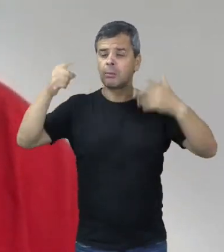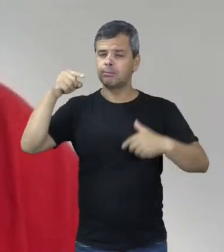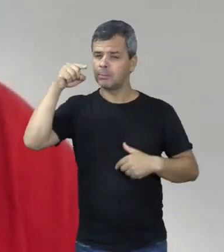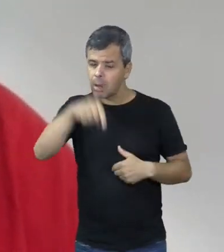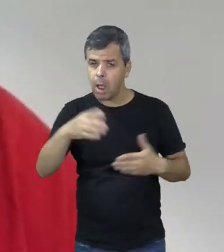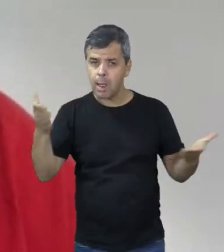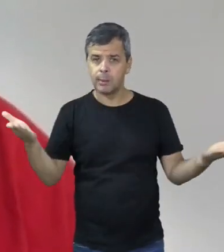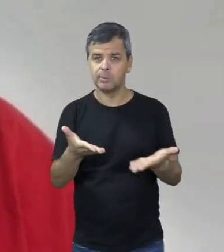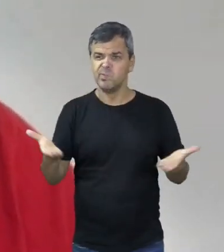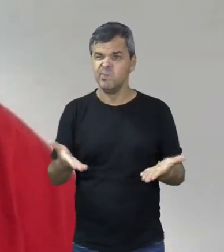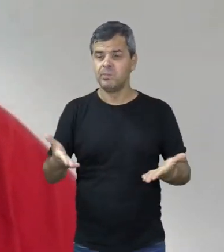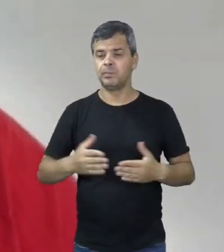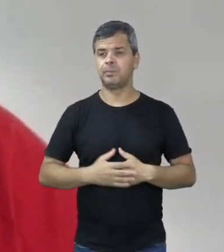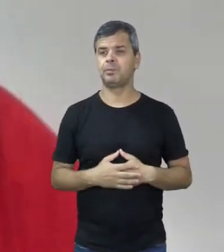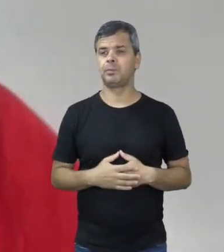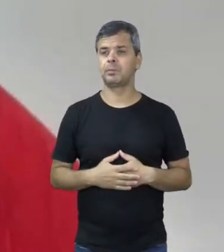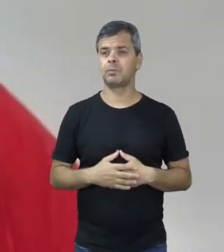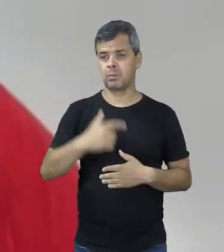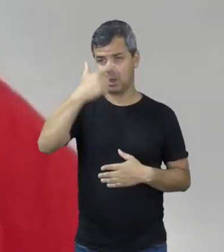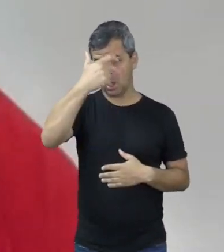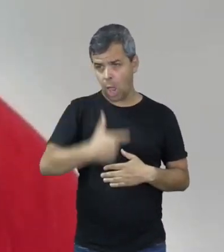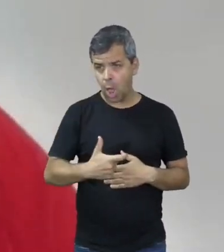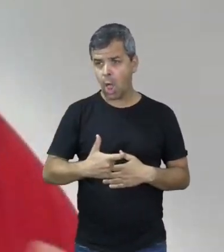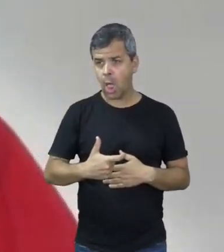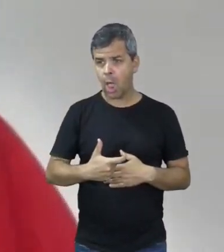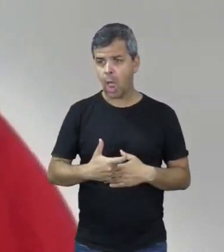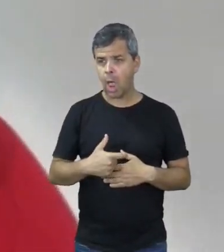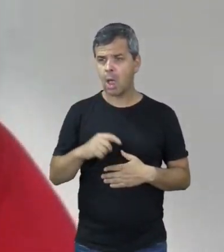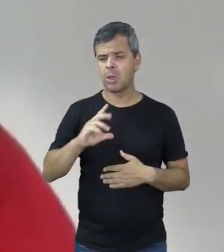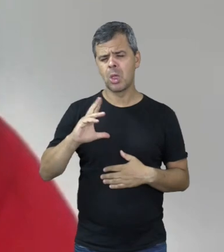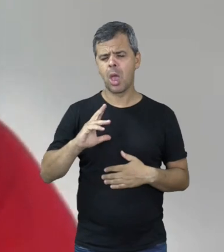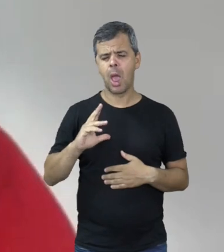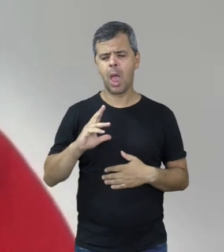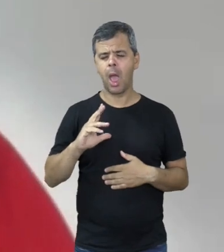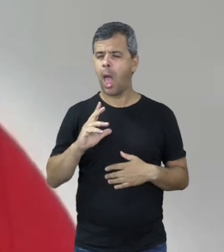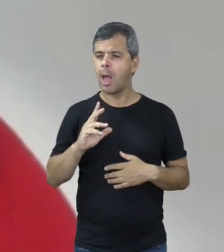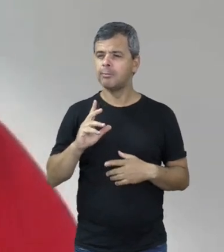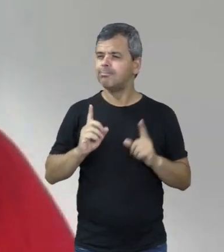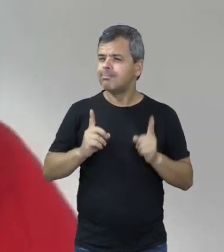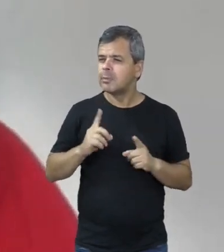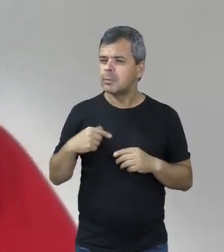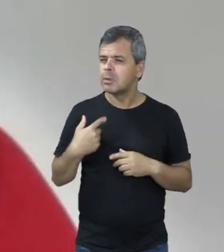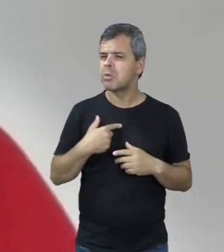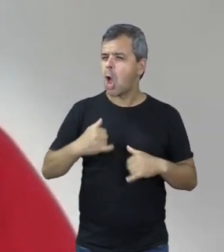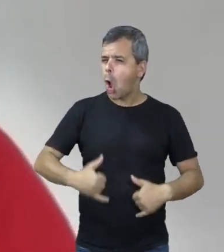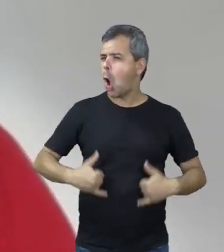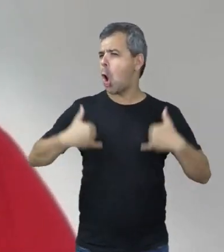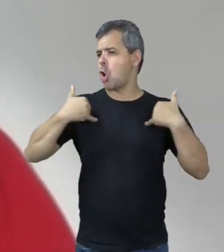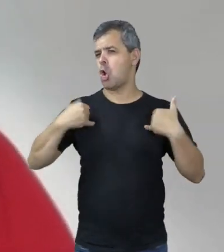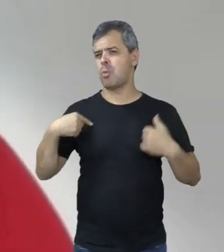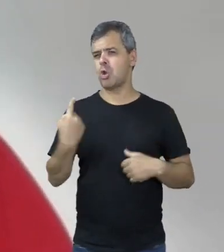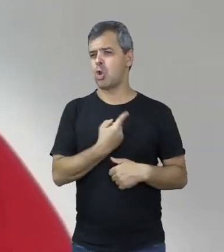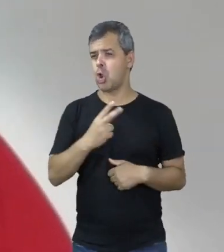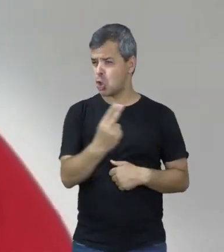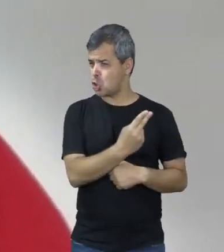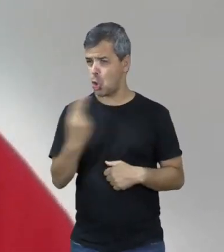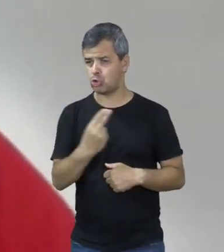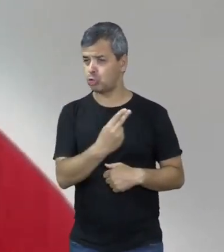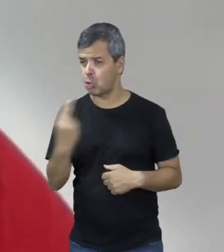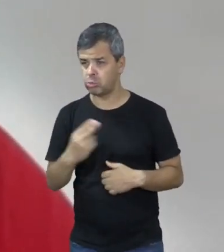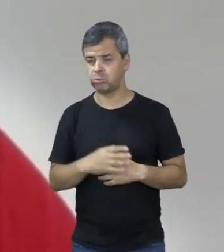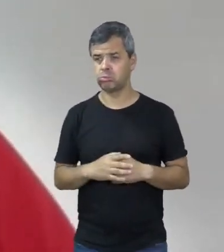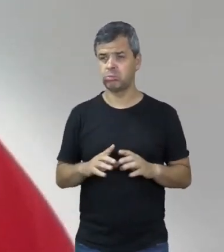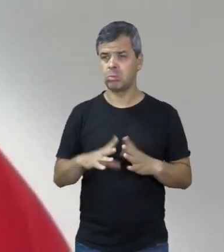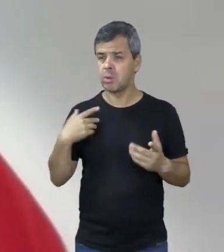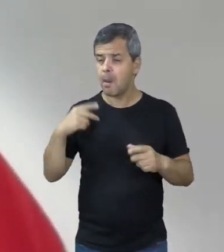vocês agora é que eu que vos falo agora sou uma travesti muito orgulhosamente, então nada sobre nós sem nós. O presidente Lula